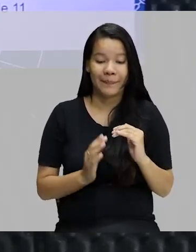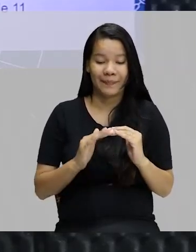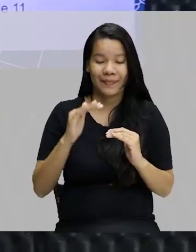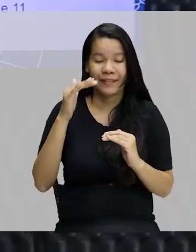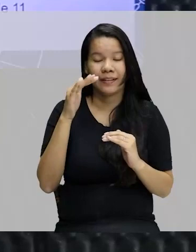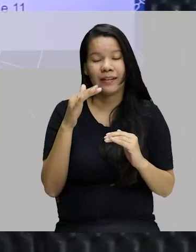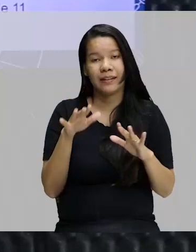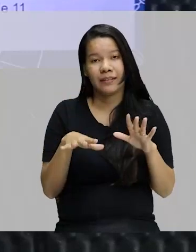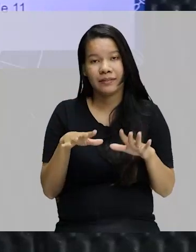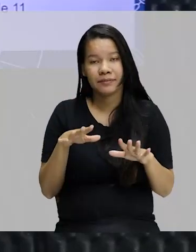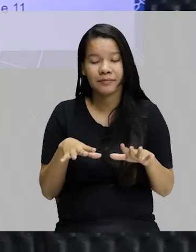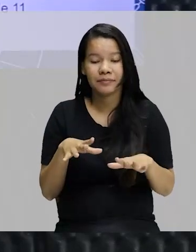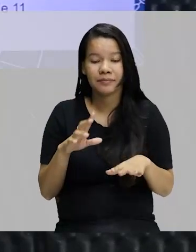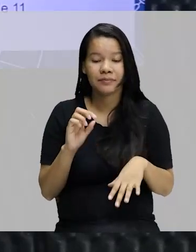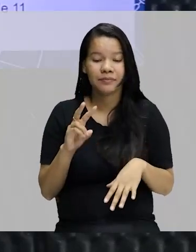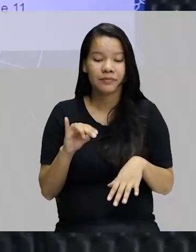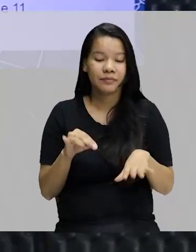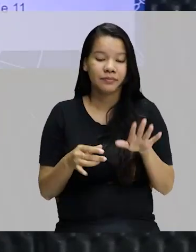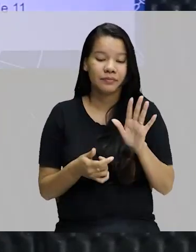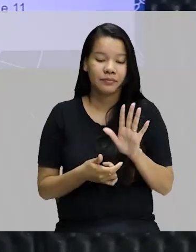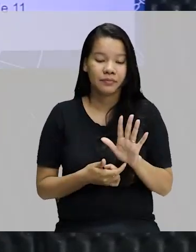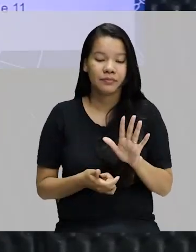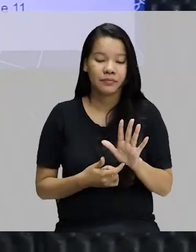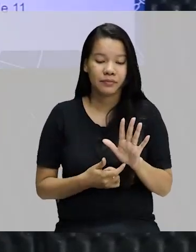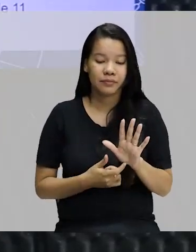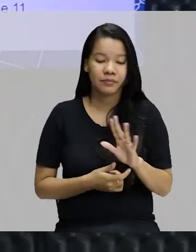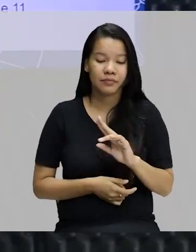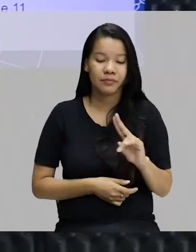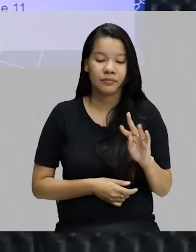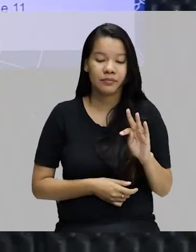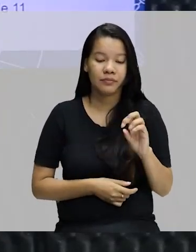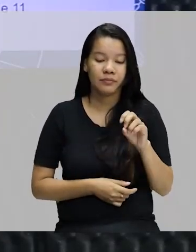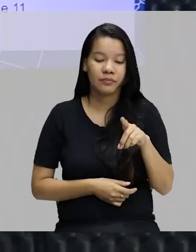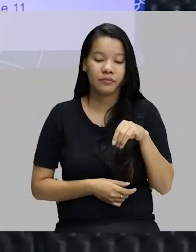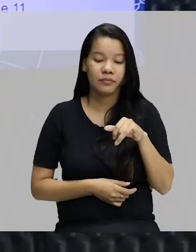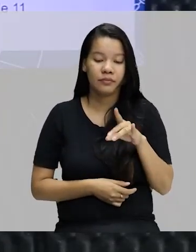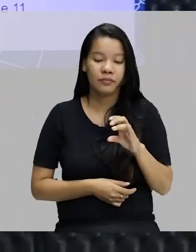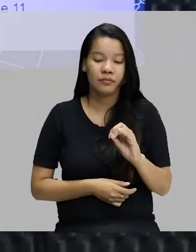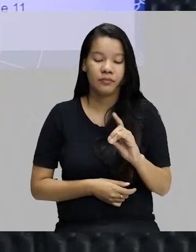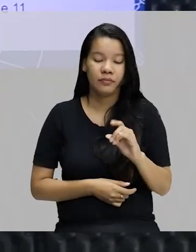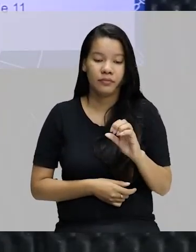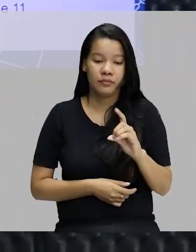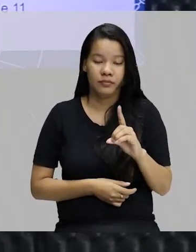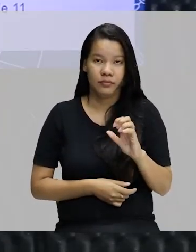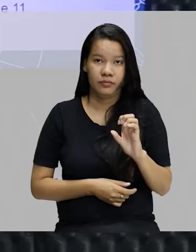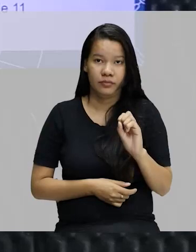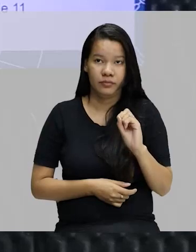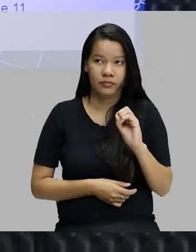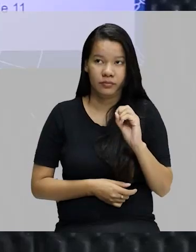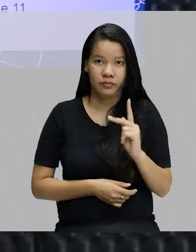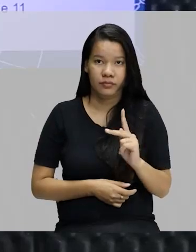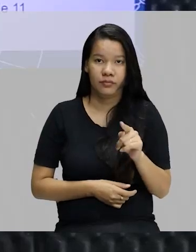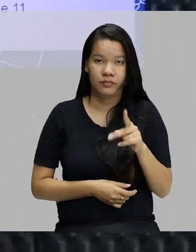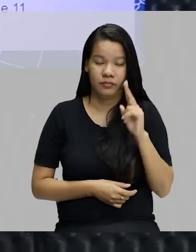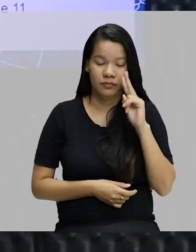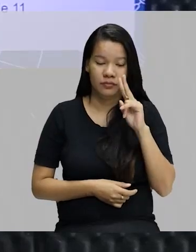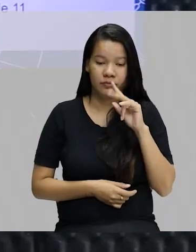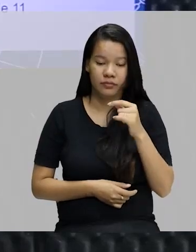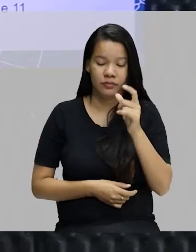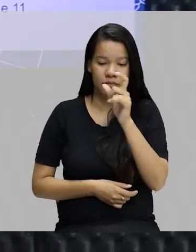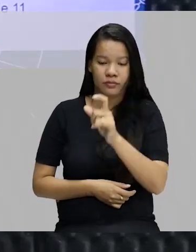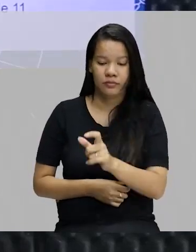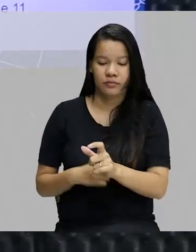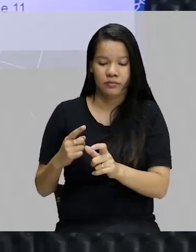alguns álcools vão apresentar uma certa toxicidade, tudo bem? Você se lembra de uma pessoa